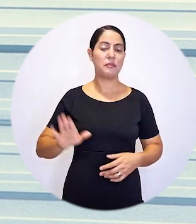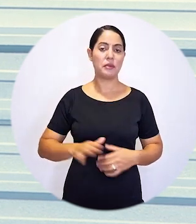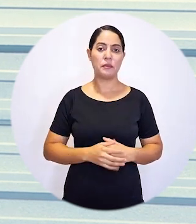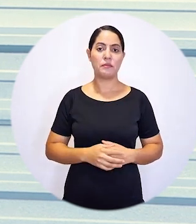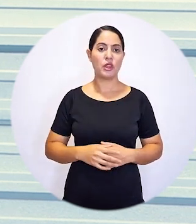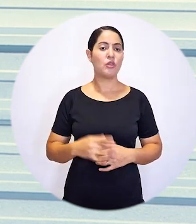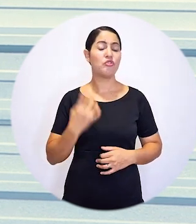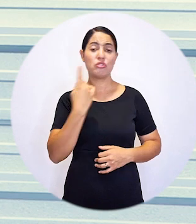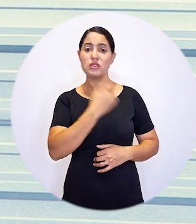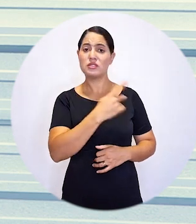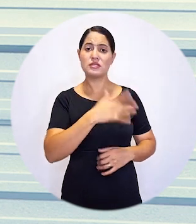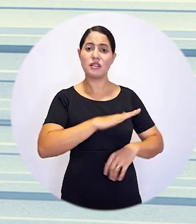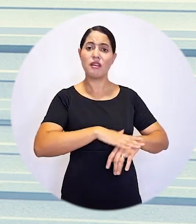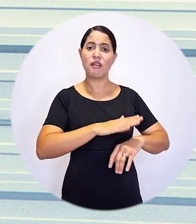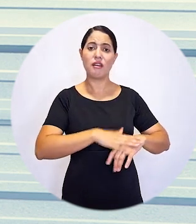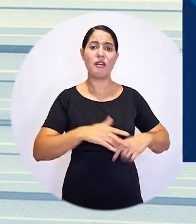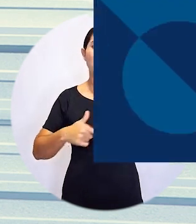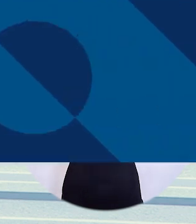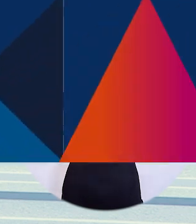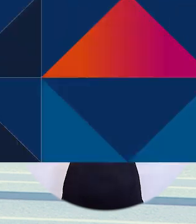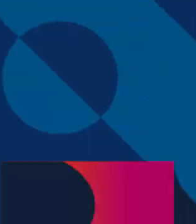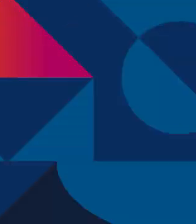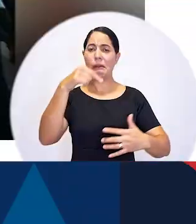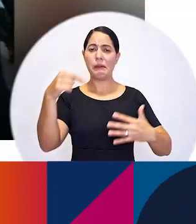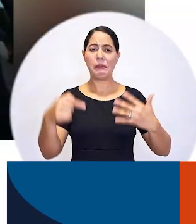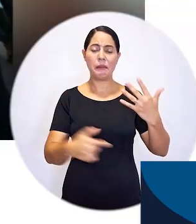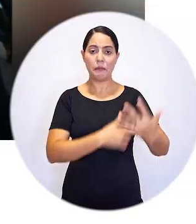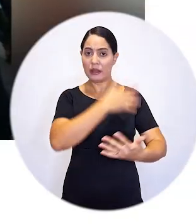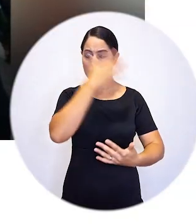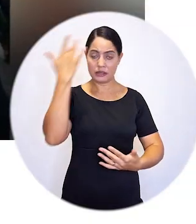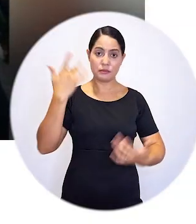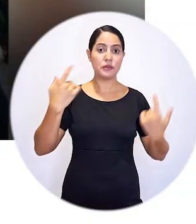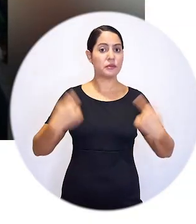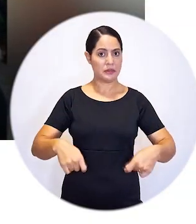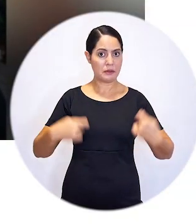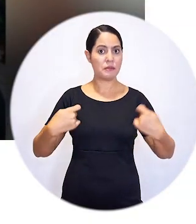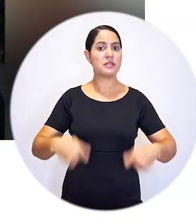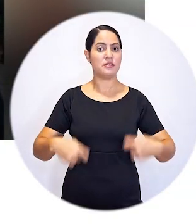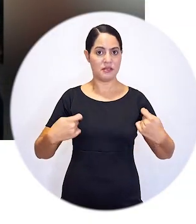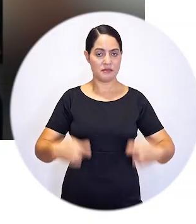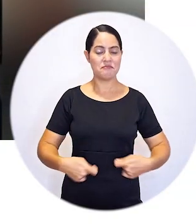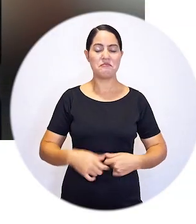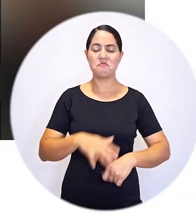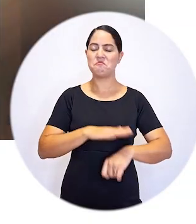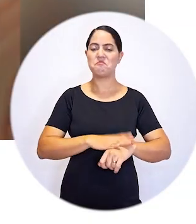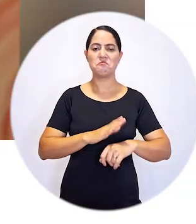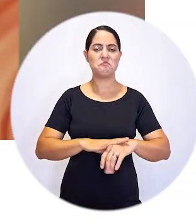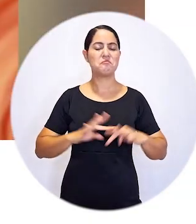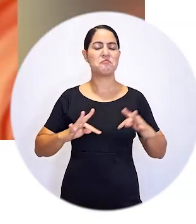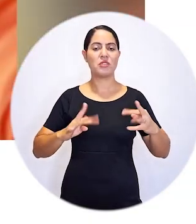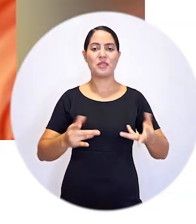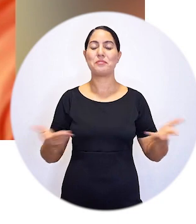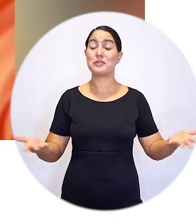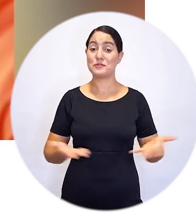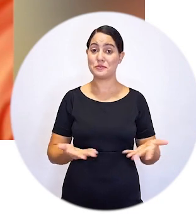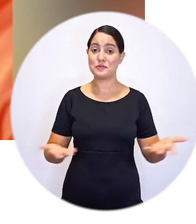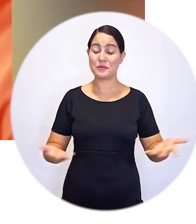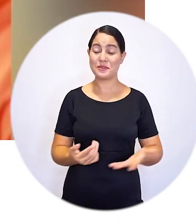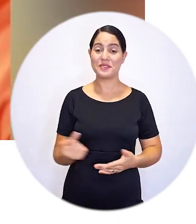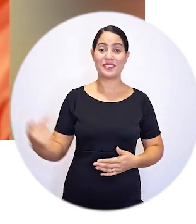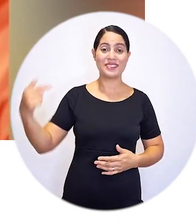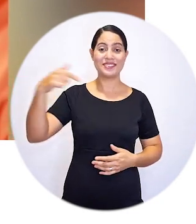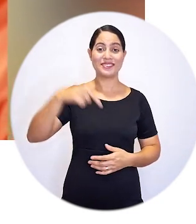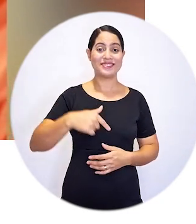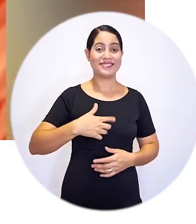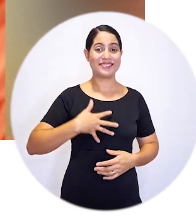no dia do incêndio do Conselho Federal da Ordem, mas também por tudo que eles fazem pelas pessoas que mais precisam dessa cidade em todos